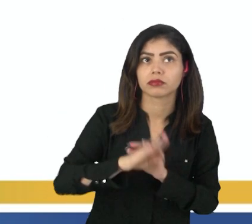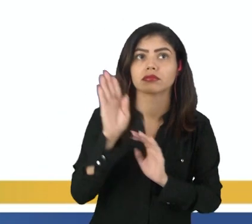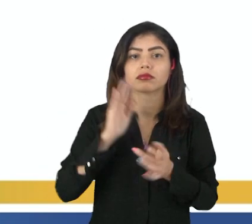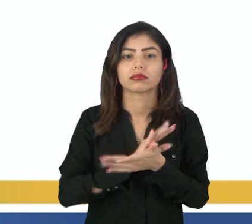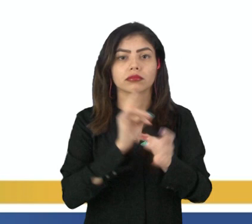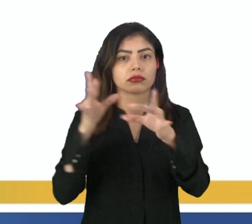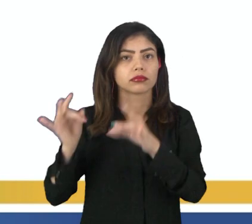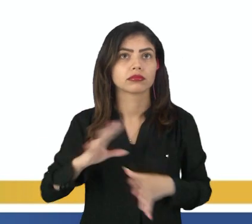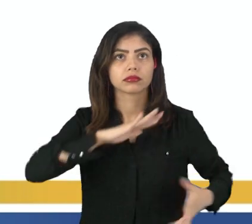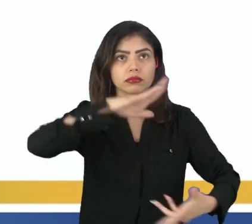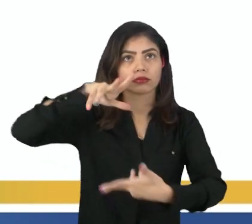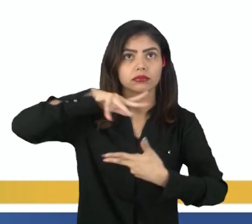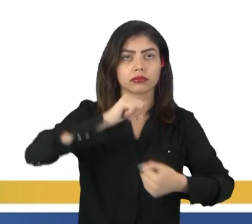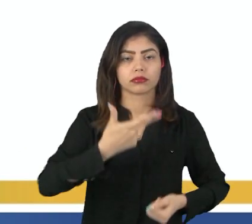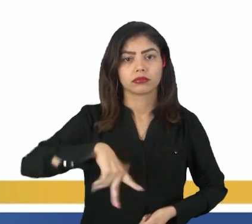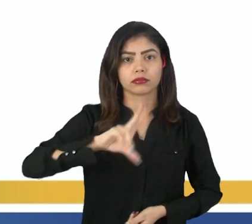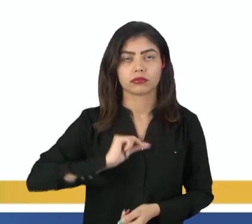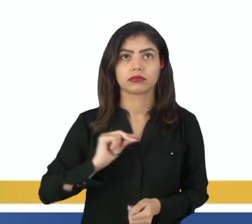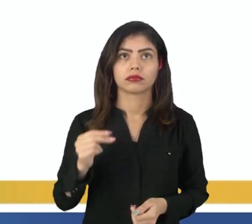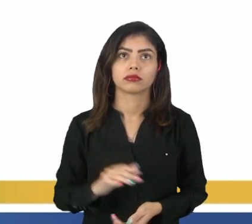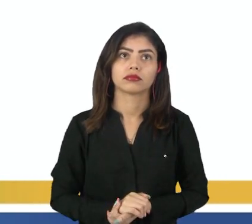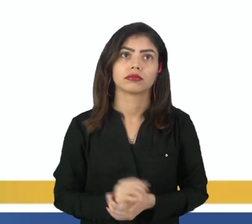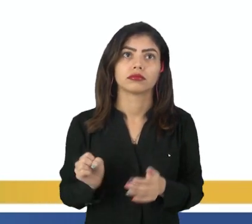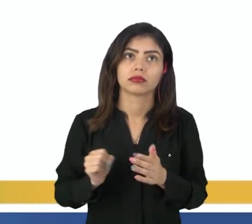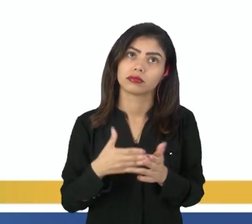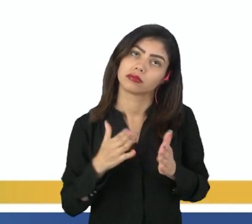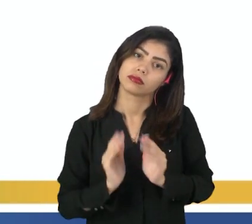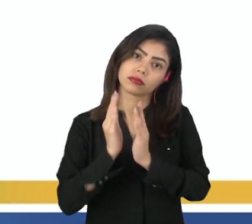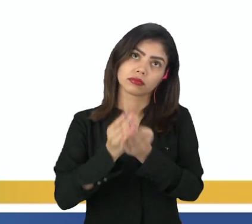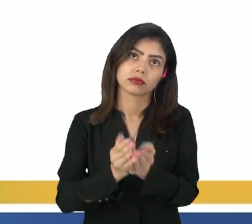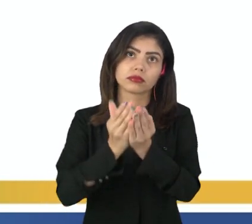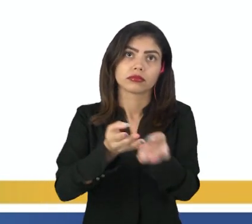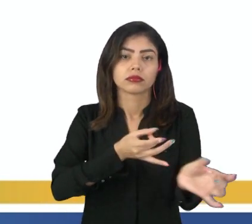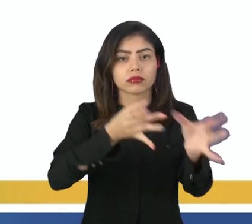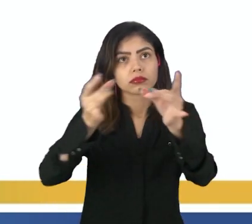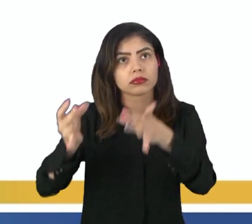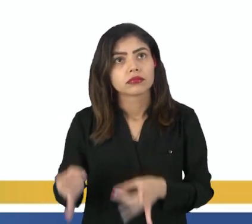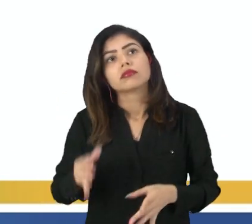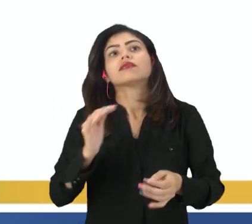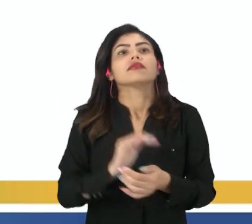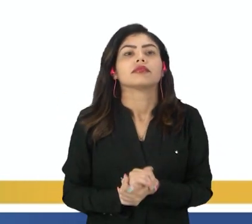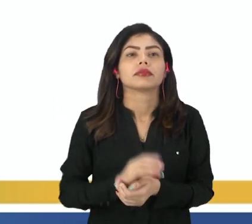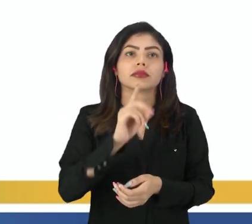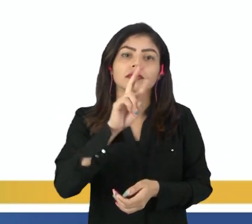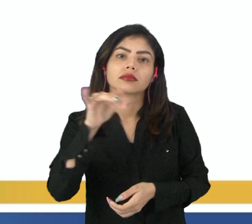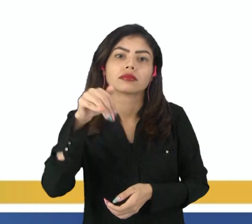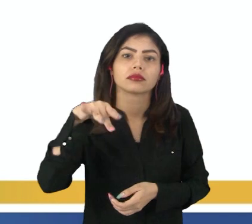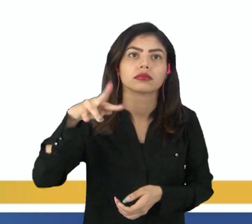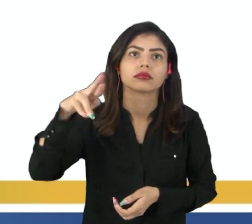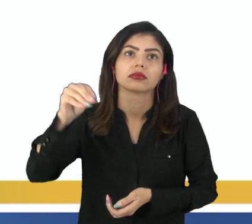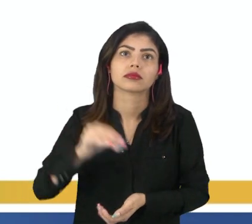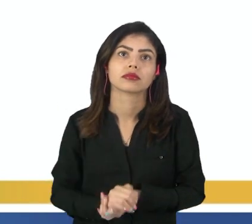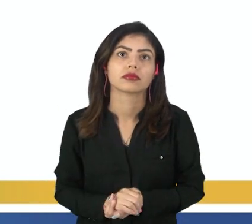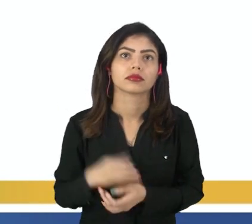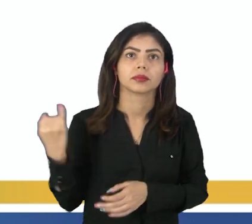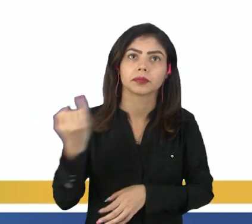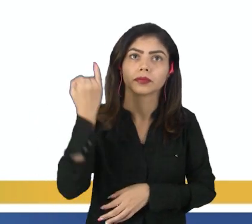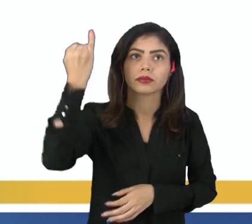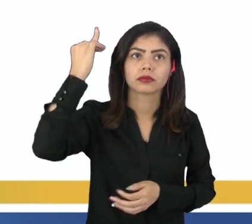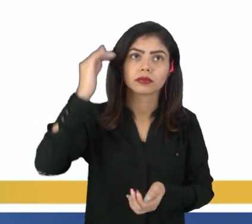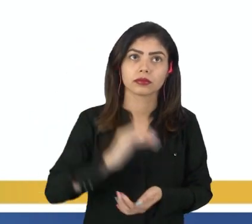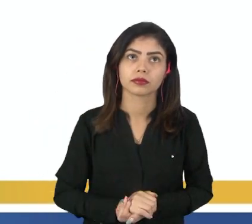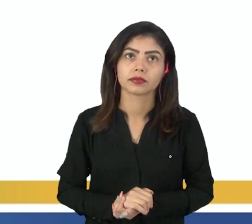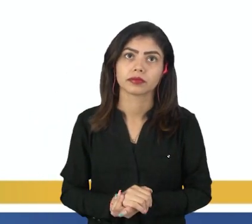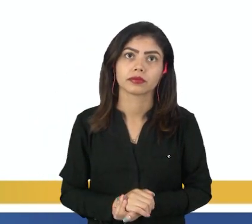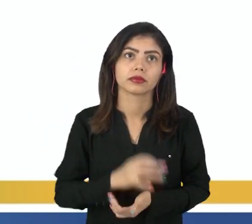no comércio global. Os portugueses carregavam seus navios com mercadorias advindas do Oriente Médio,